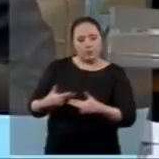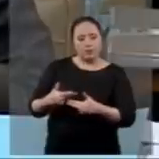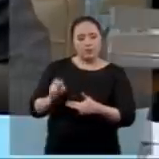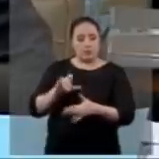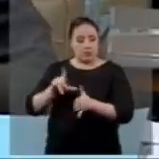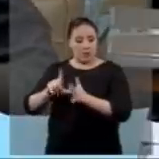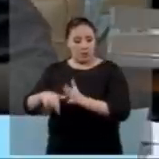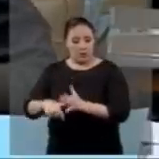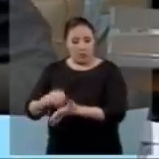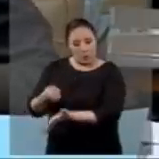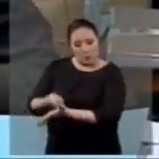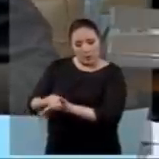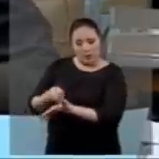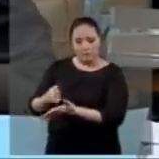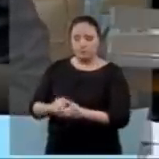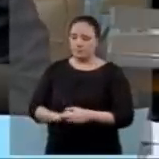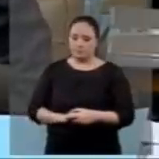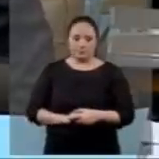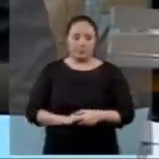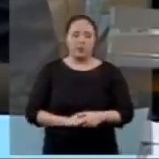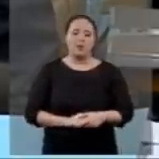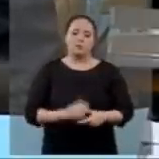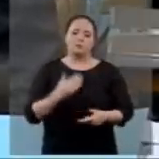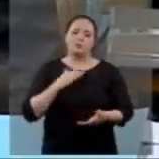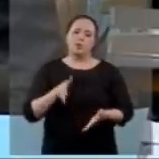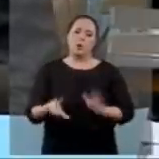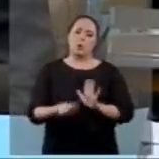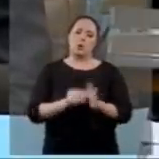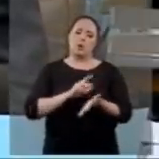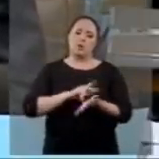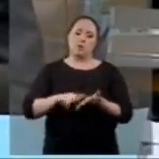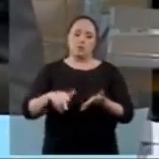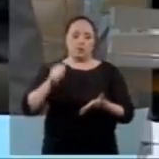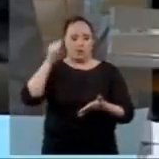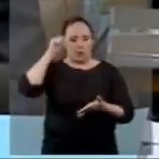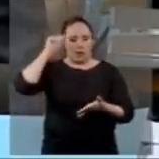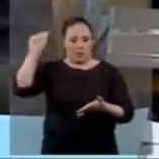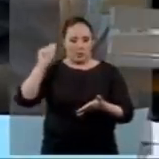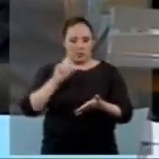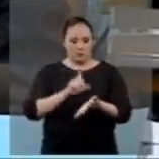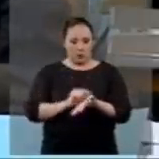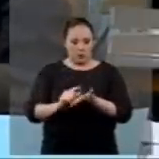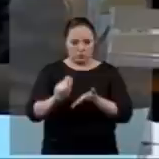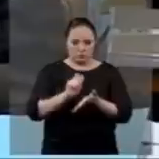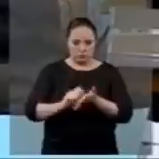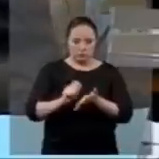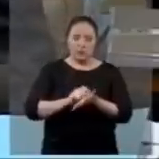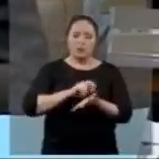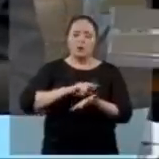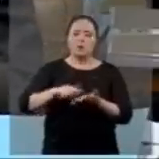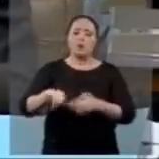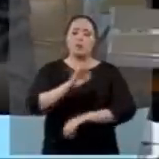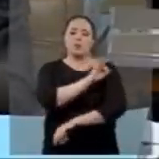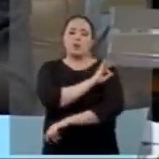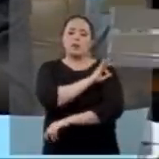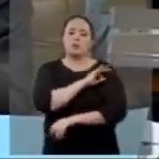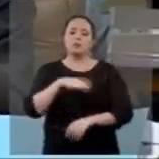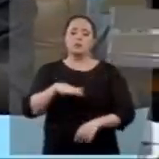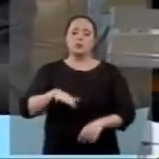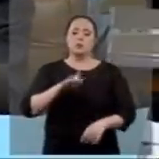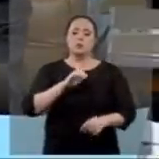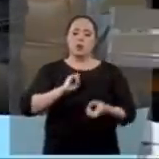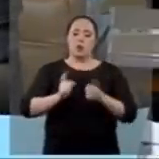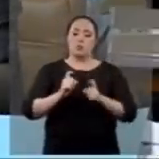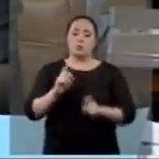atraso. Mencionei então diversos autores e as diversas técnicas de que o poder público, de que a